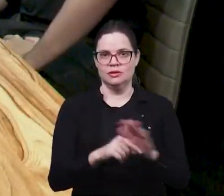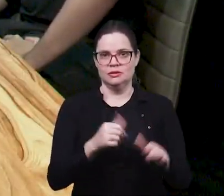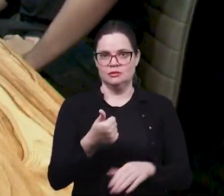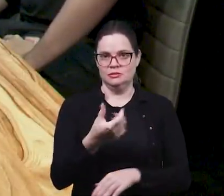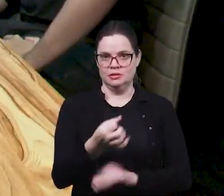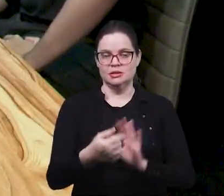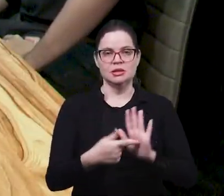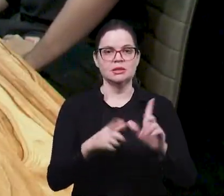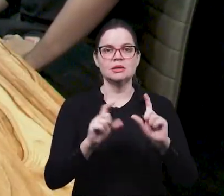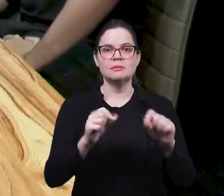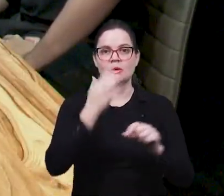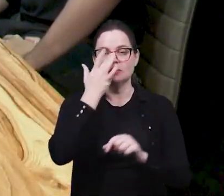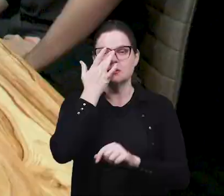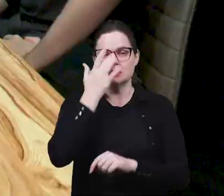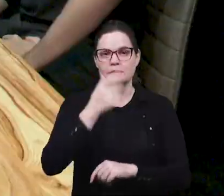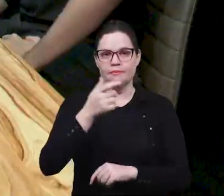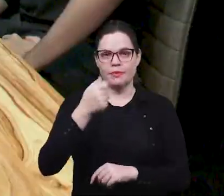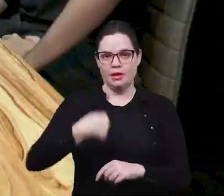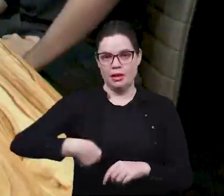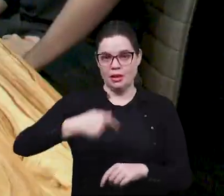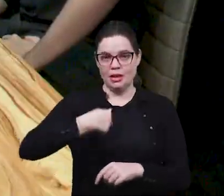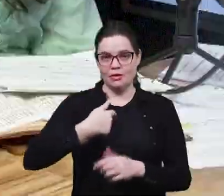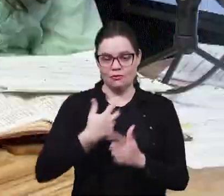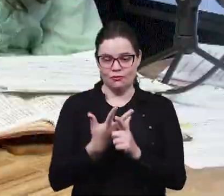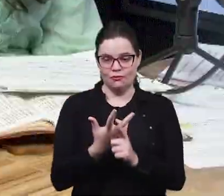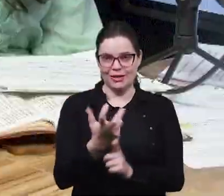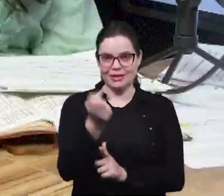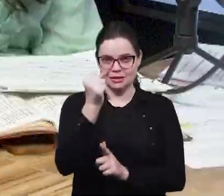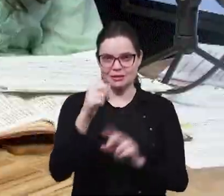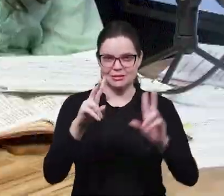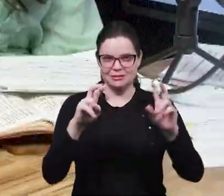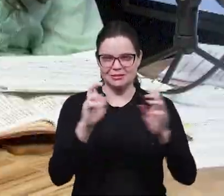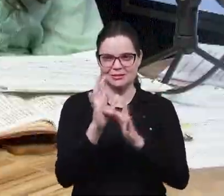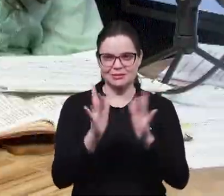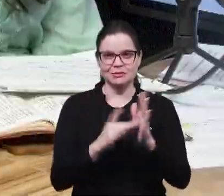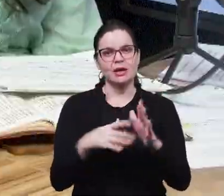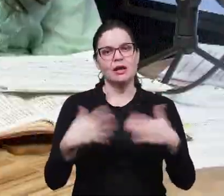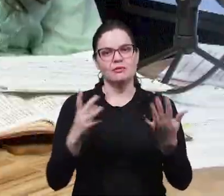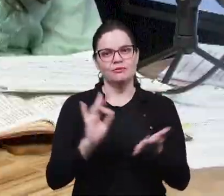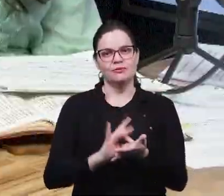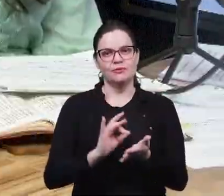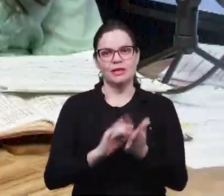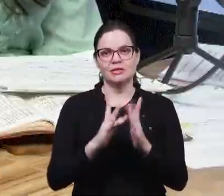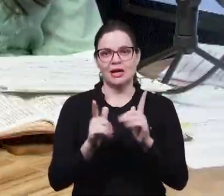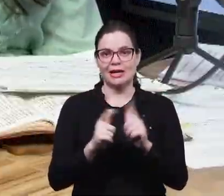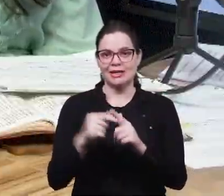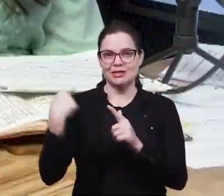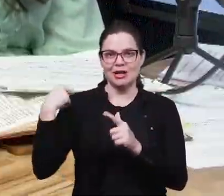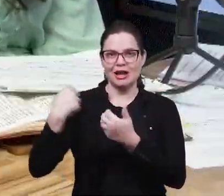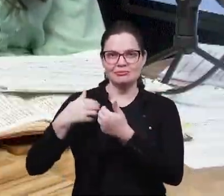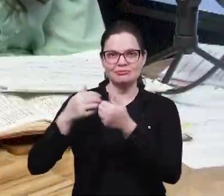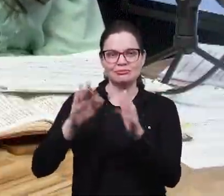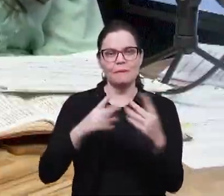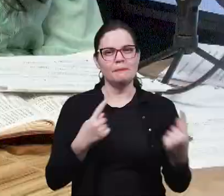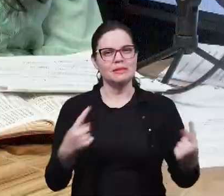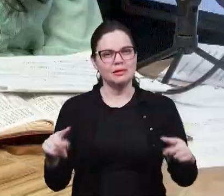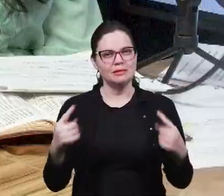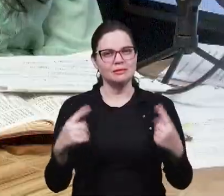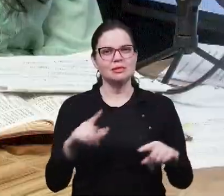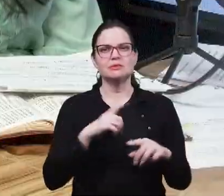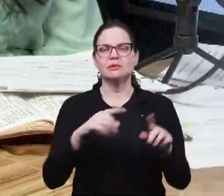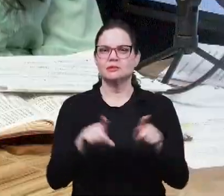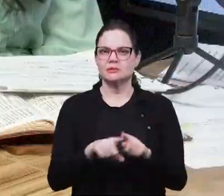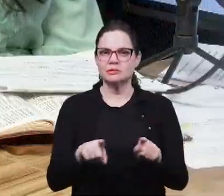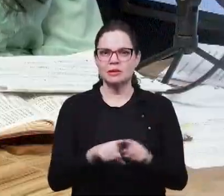ânimo, eu venci o mundo. É bem verdade isso, a igreja primitiva, ela sofreu as perseguições, os ataques, muito a nível